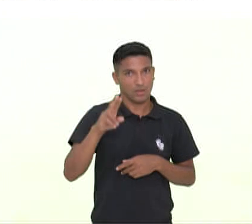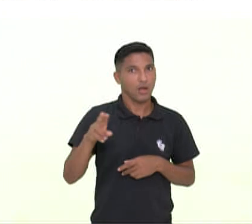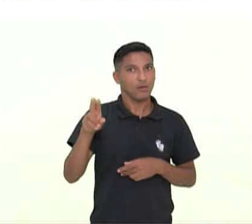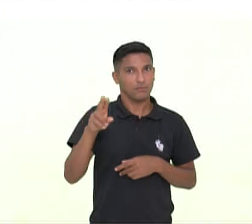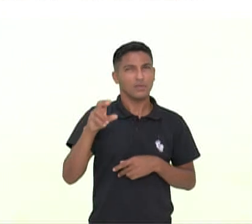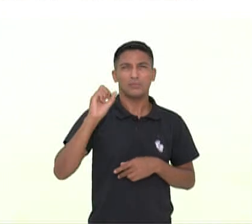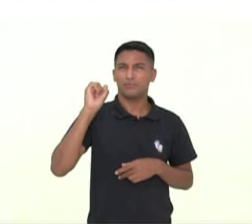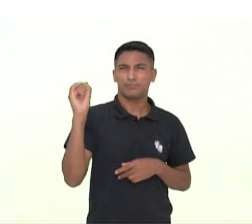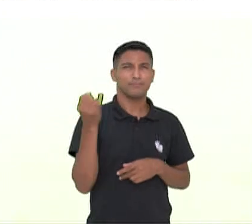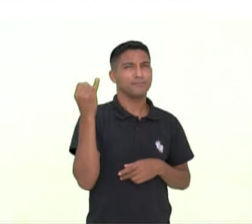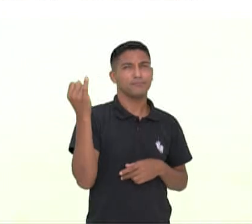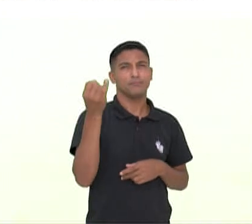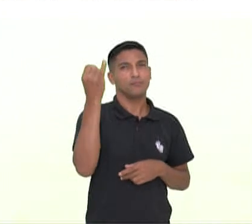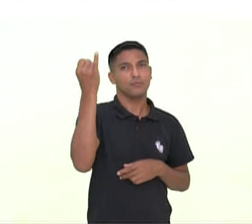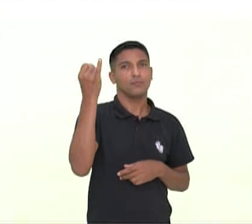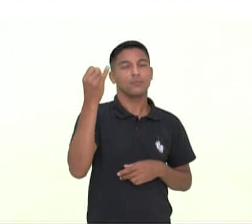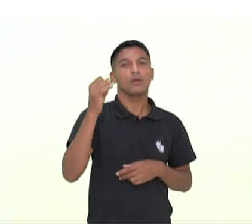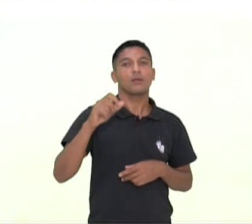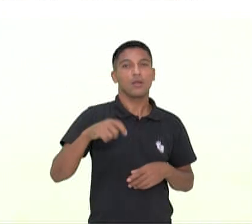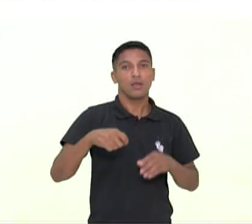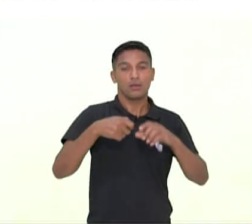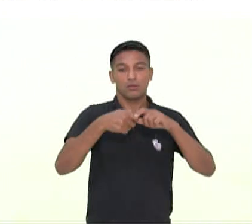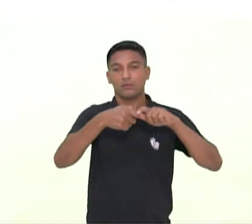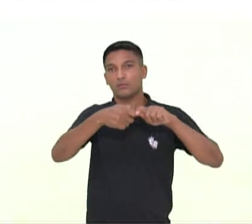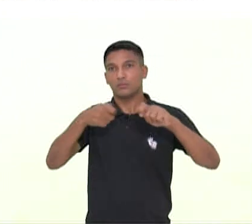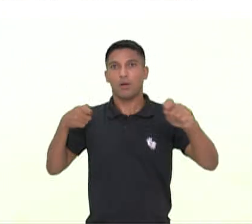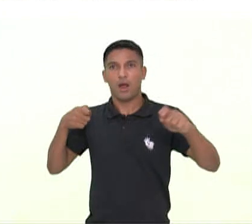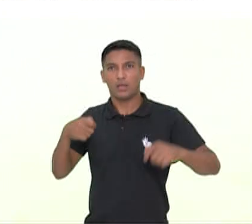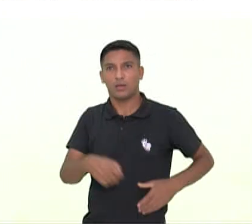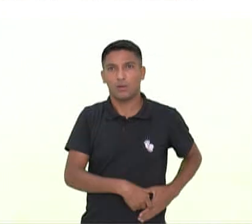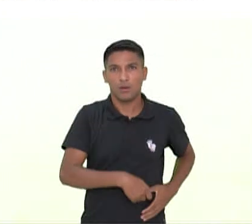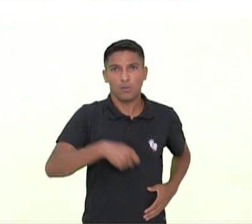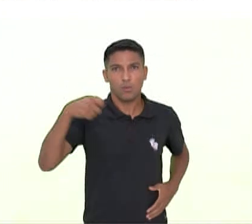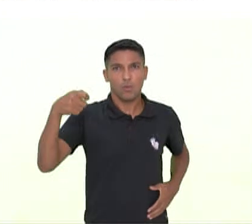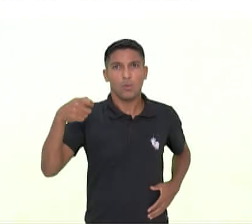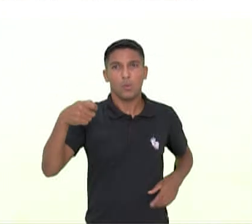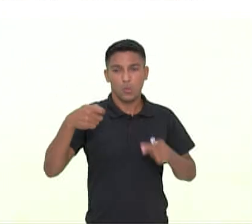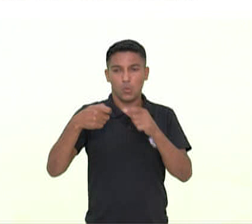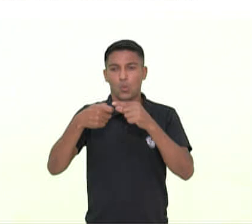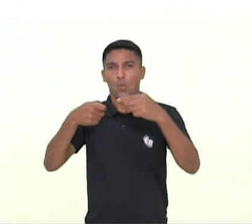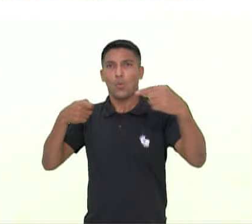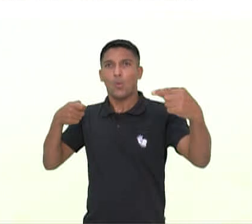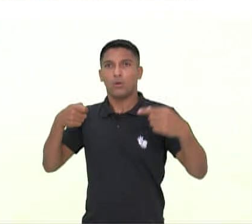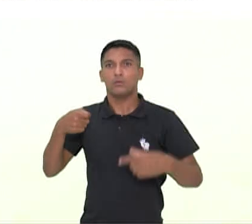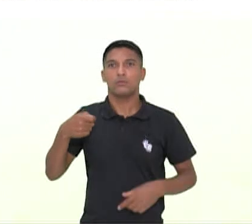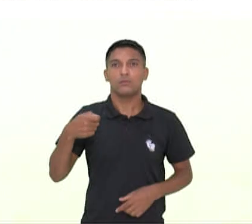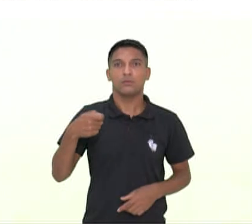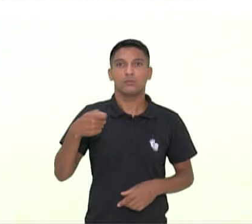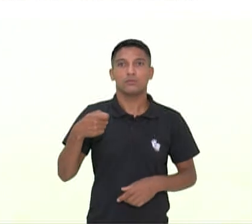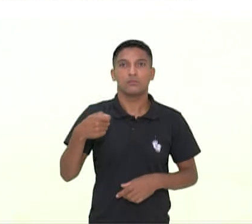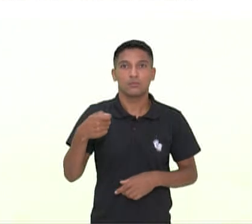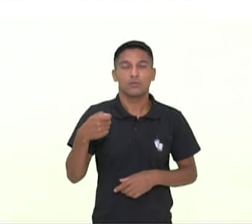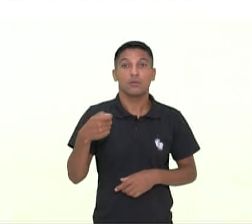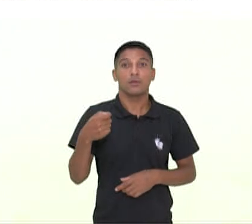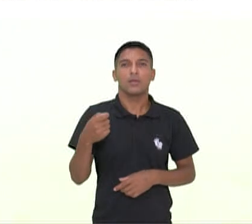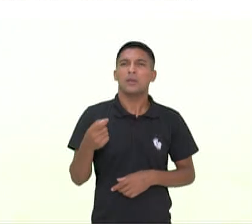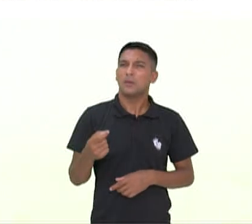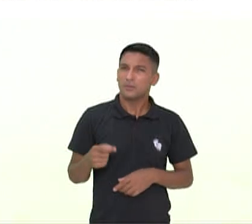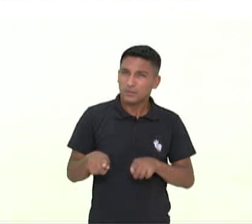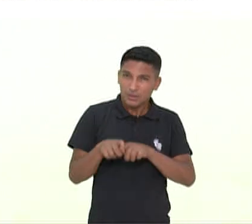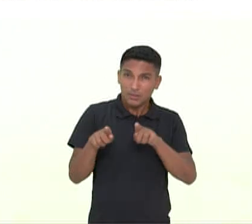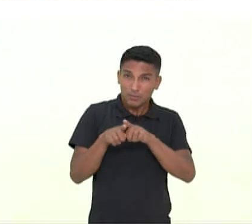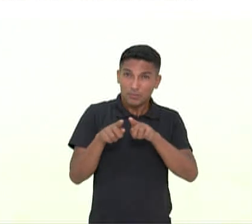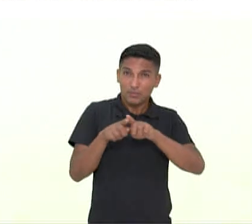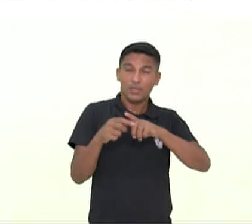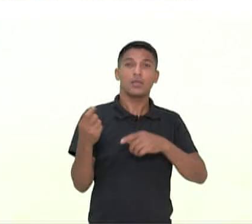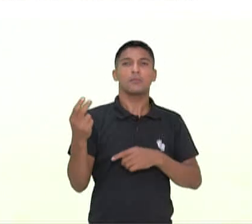travadas Então olha só se nós se a humanidade se na antiguidade existia o arco e flecha né